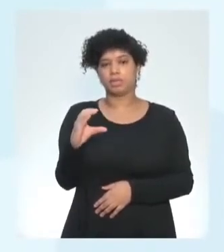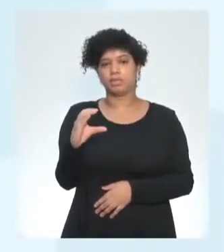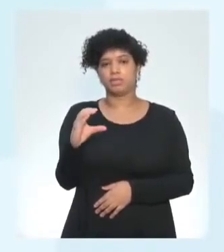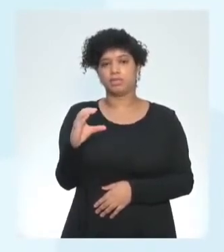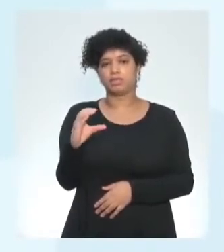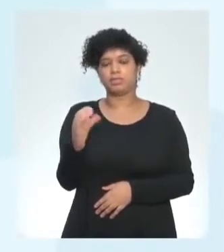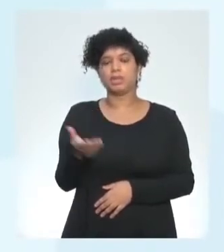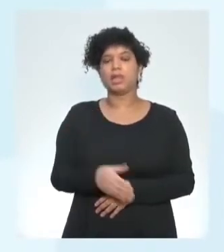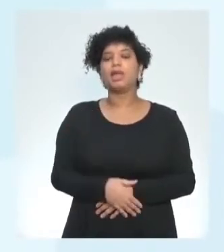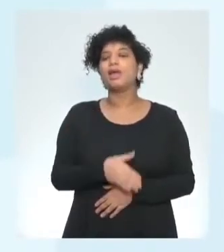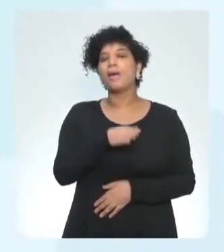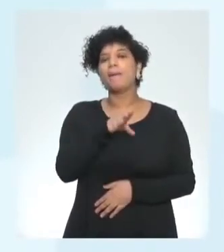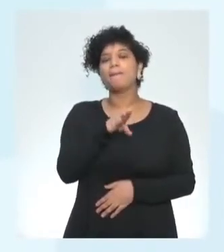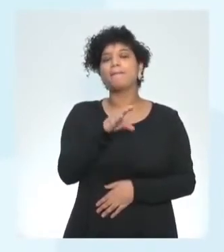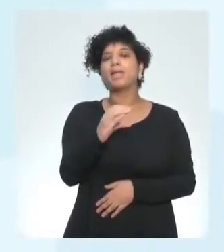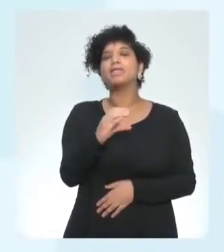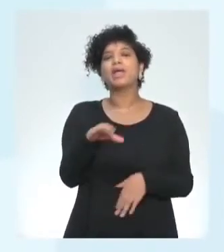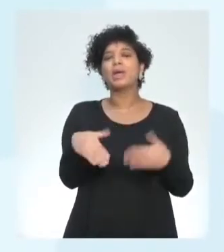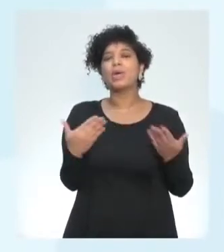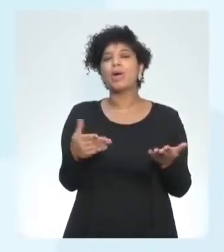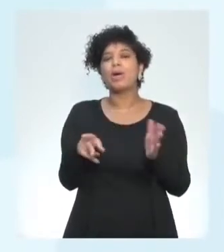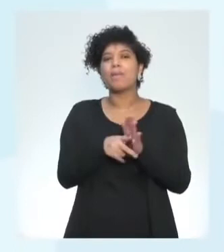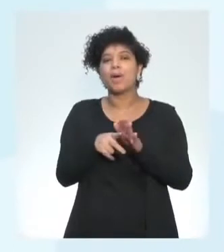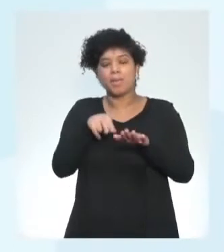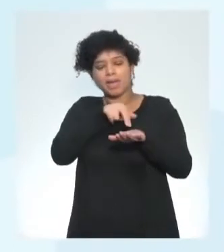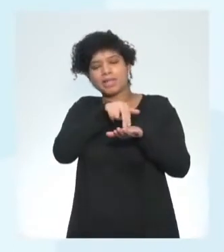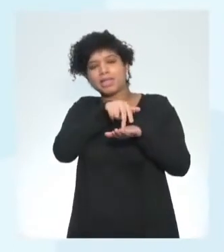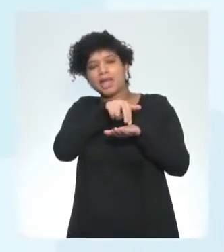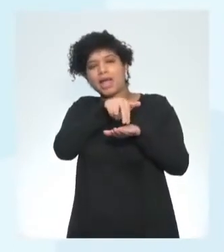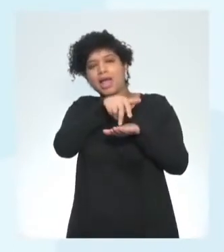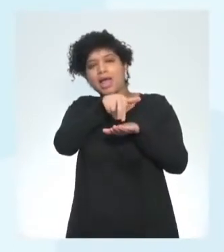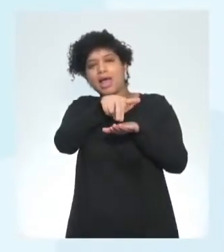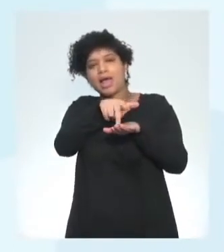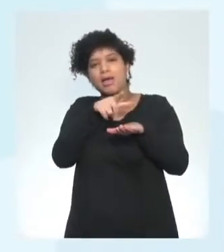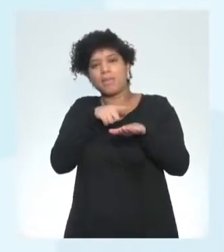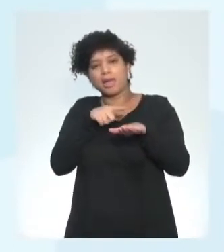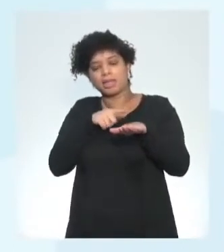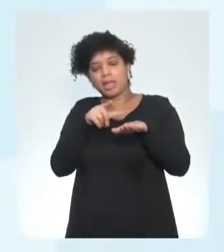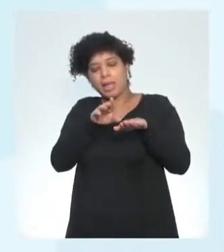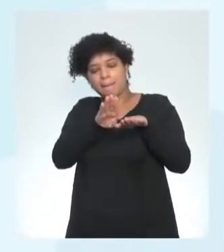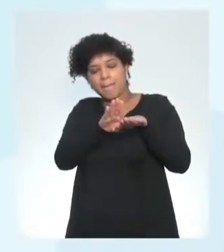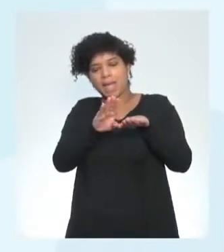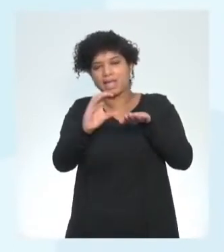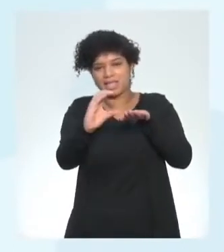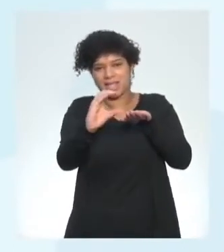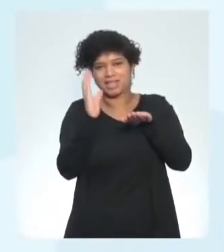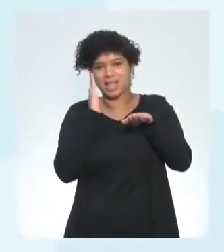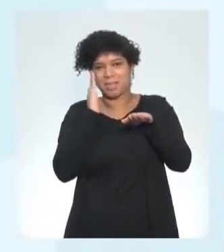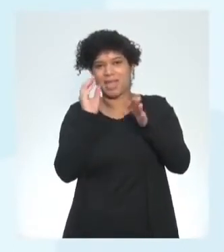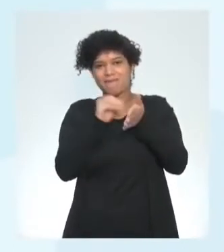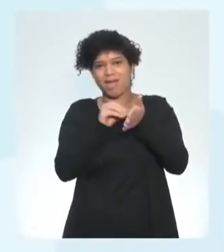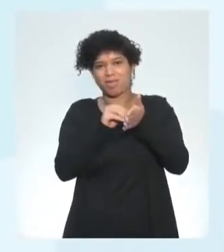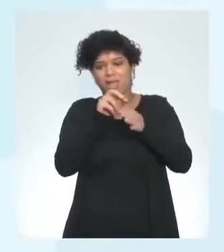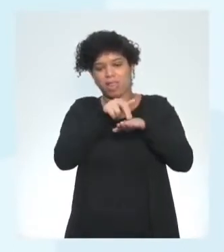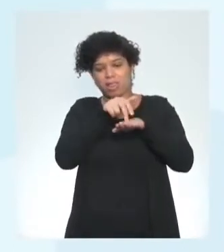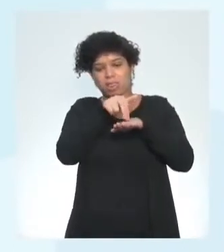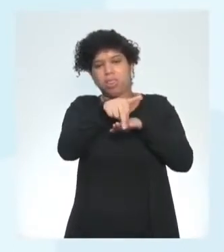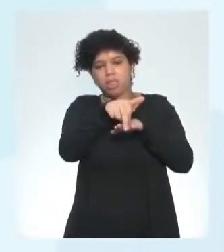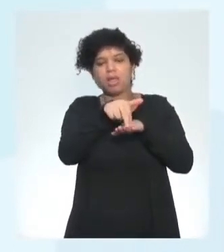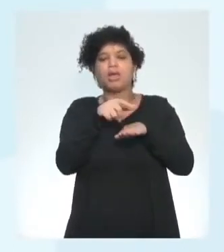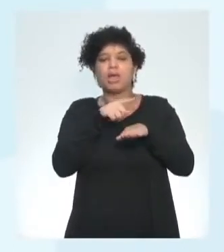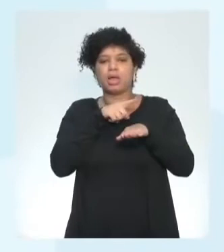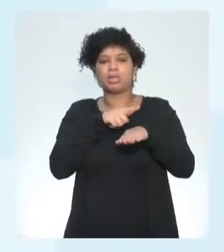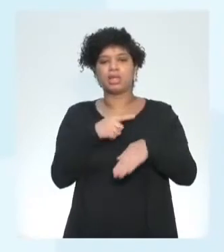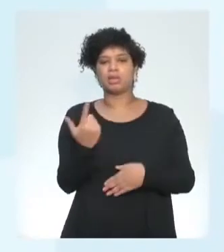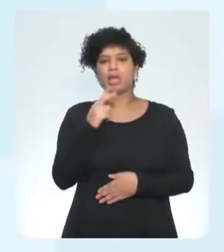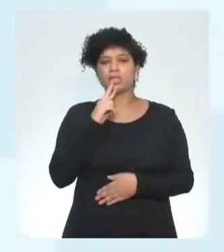BC. Quem é o BC? É o pedaço da rampa que falta, né? É esse pedacinho aqui, né? Que a gente estava calculando ali. Então, vou pôr aqui